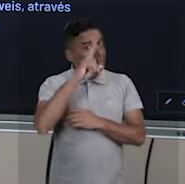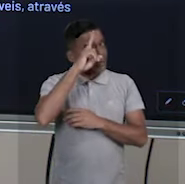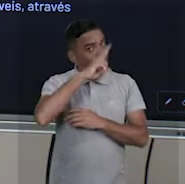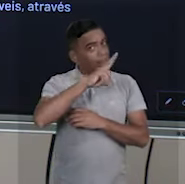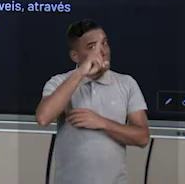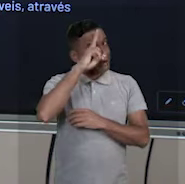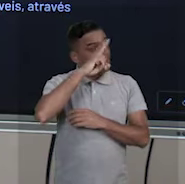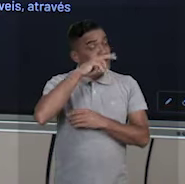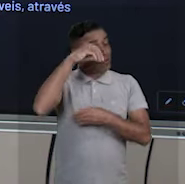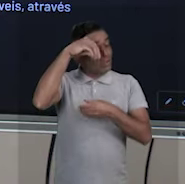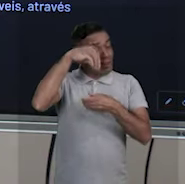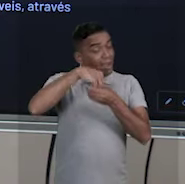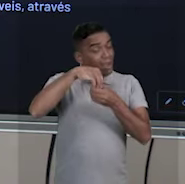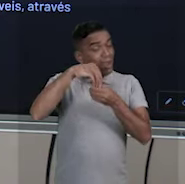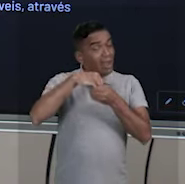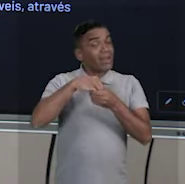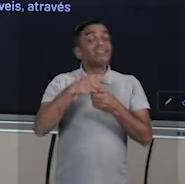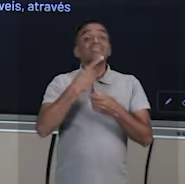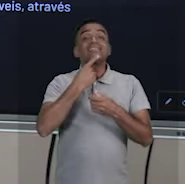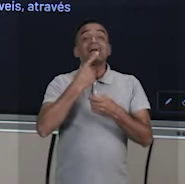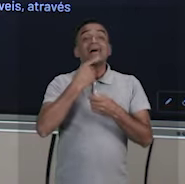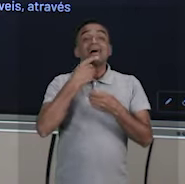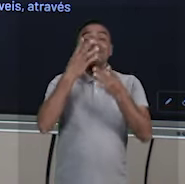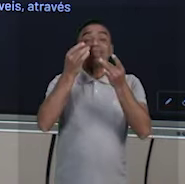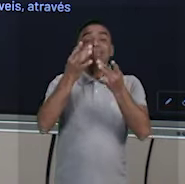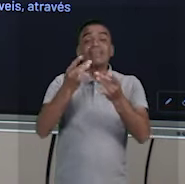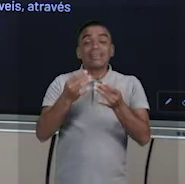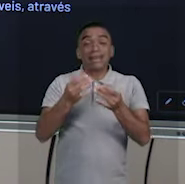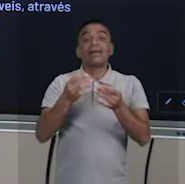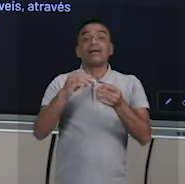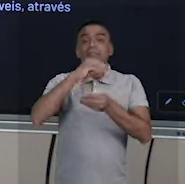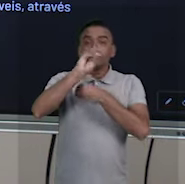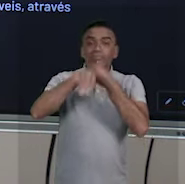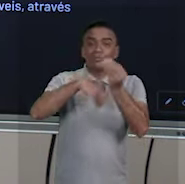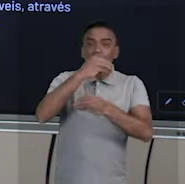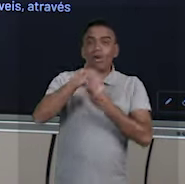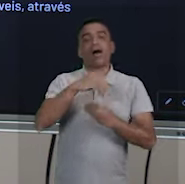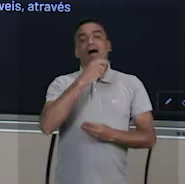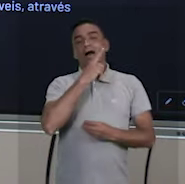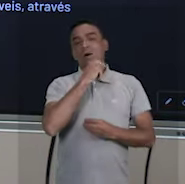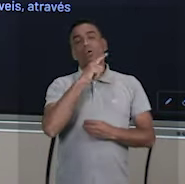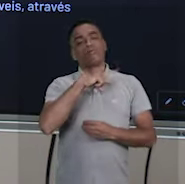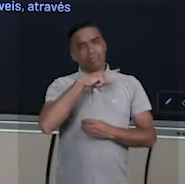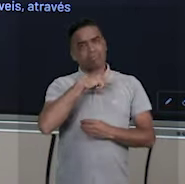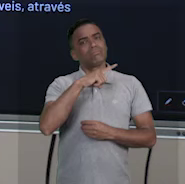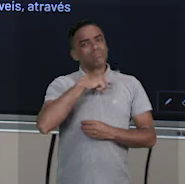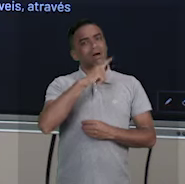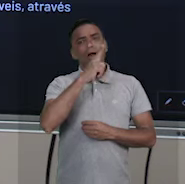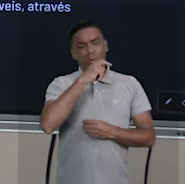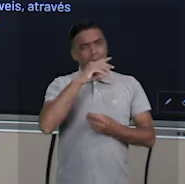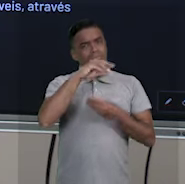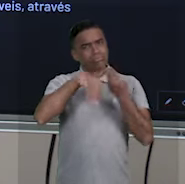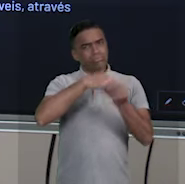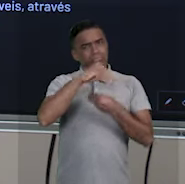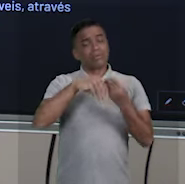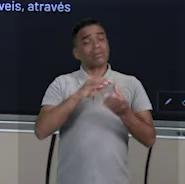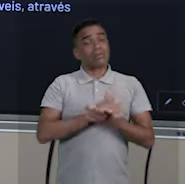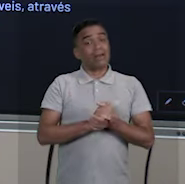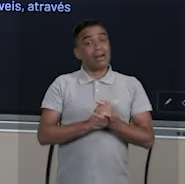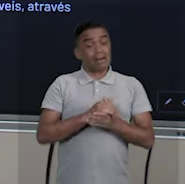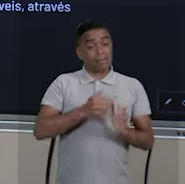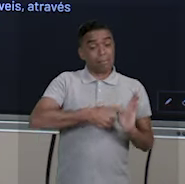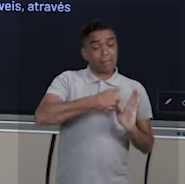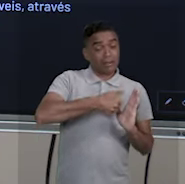que no sangue tem água, tá? E tem uma quantidade boa de água. Então, na segunda etapa, nós vamos ter o processo de